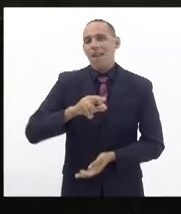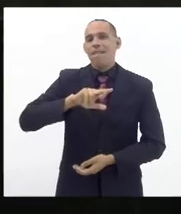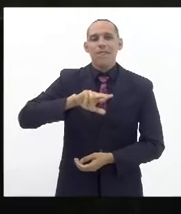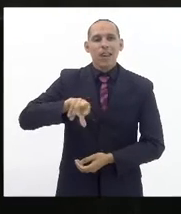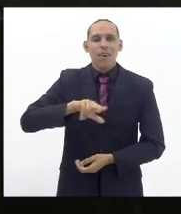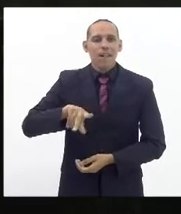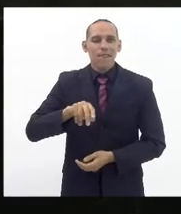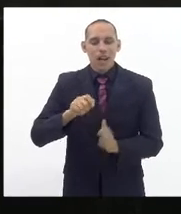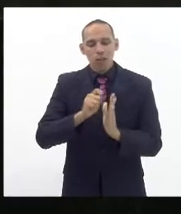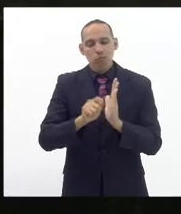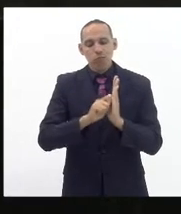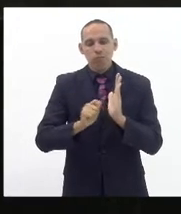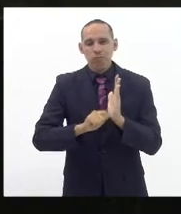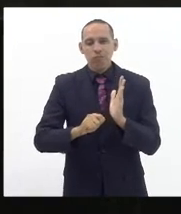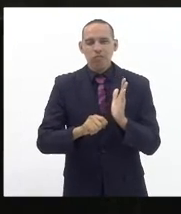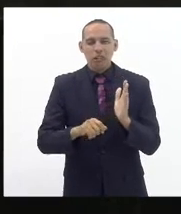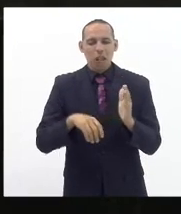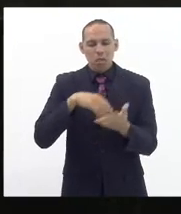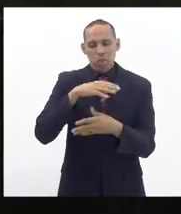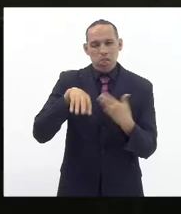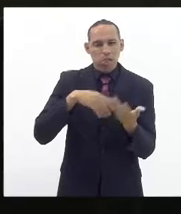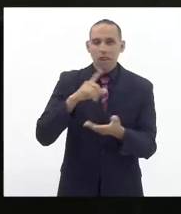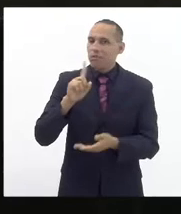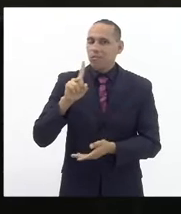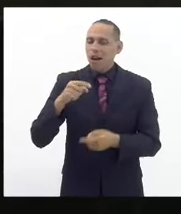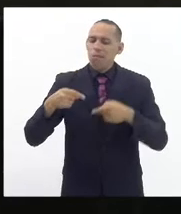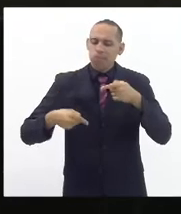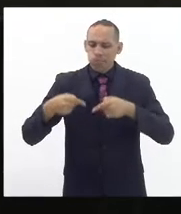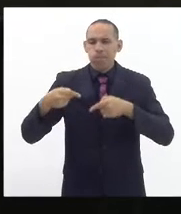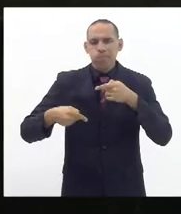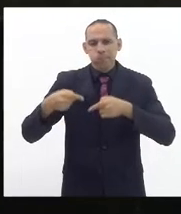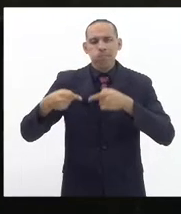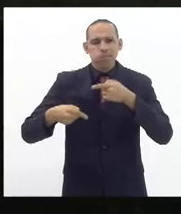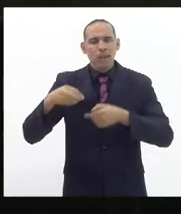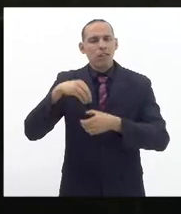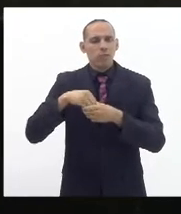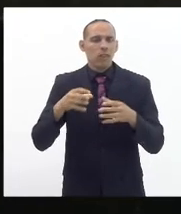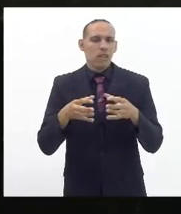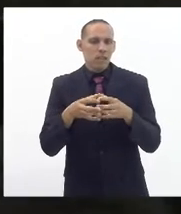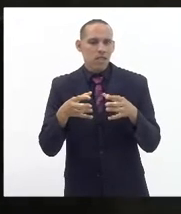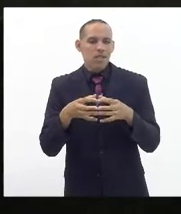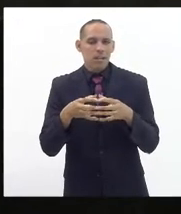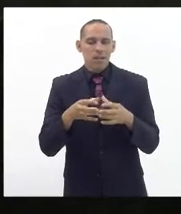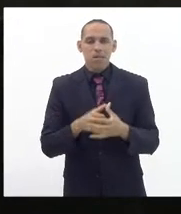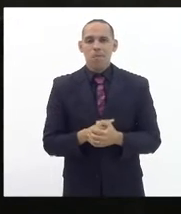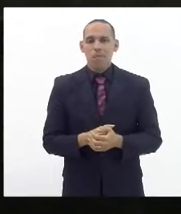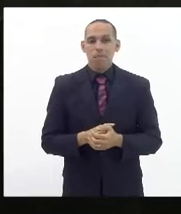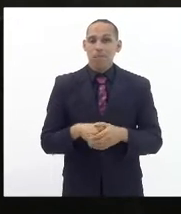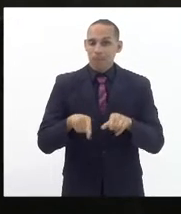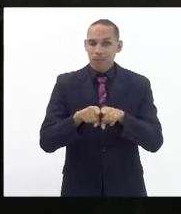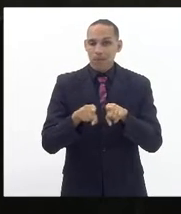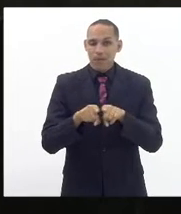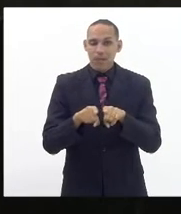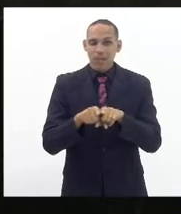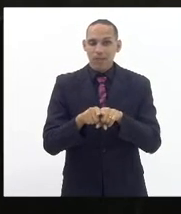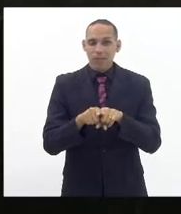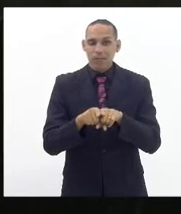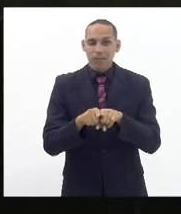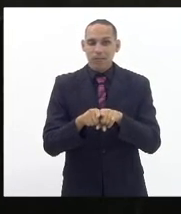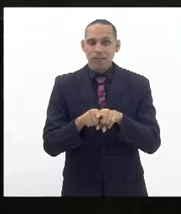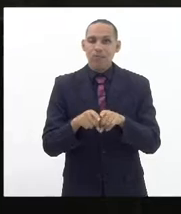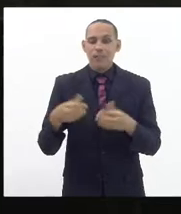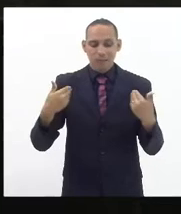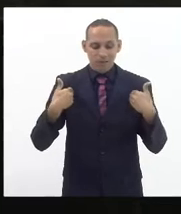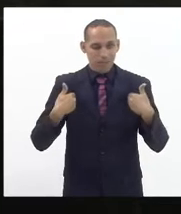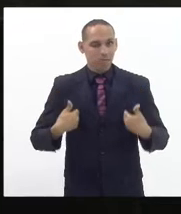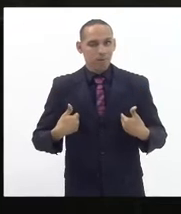redação mal escrita. Isso foi alvo de debate dentro da nossa equipe, alvo de debate dessa parlamentar que